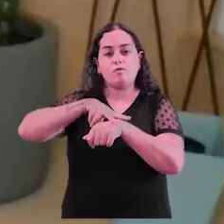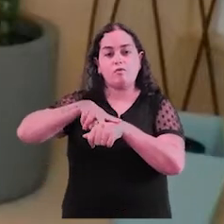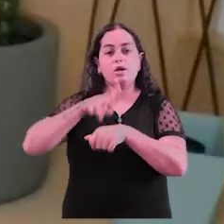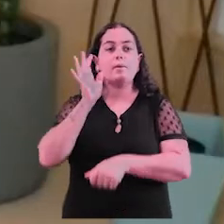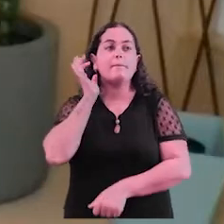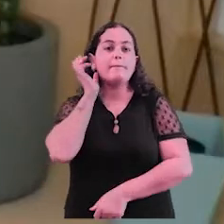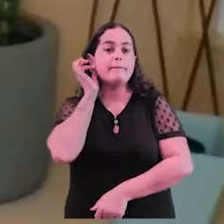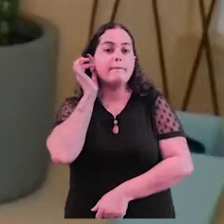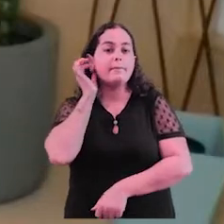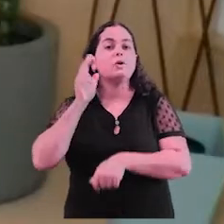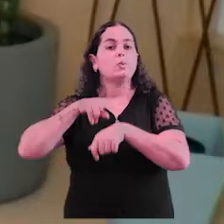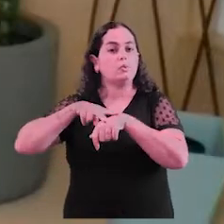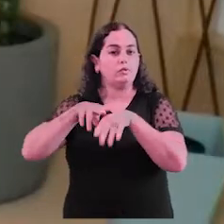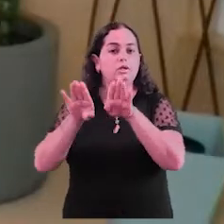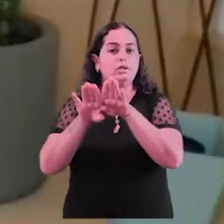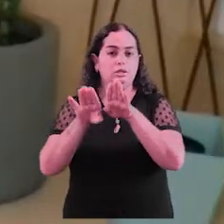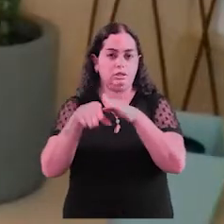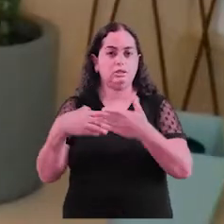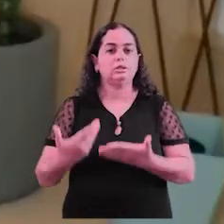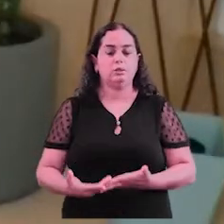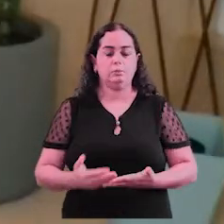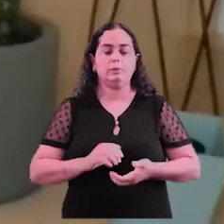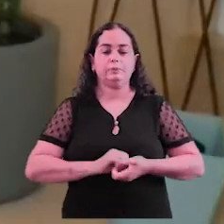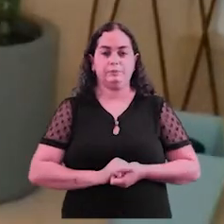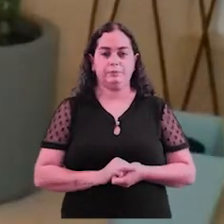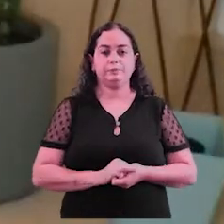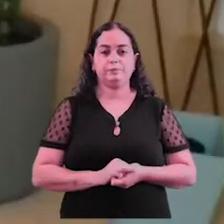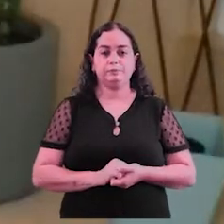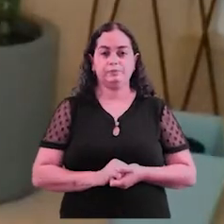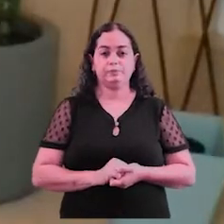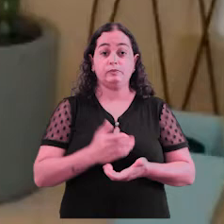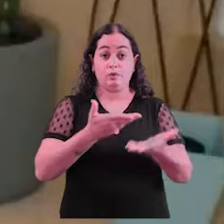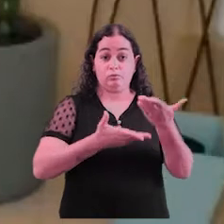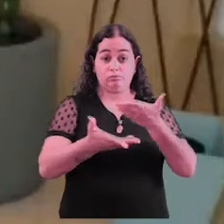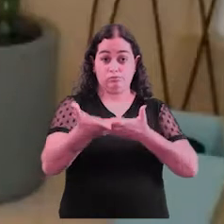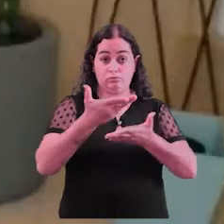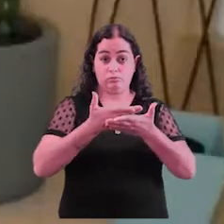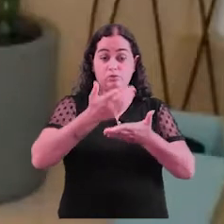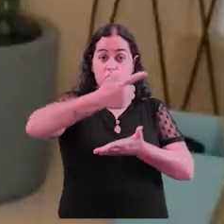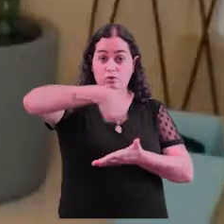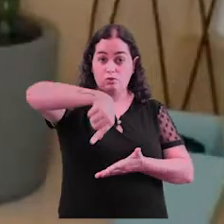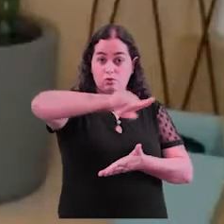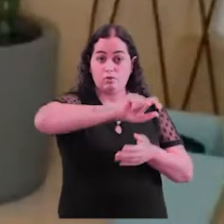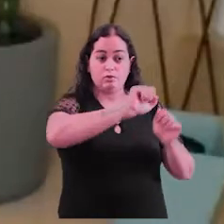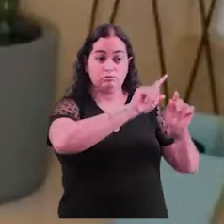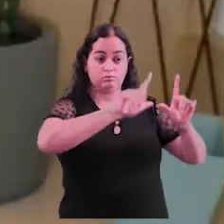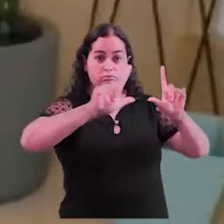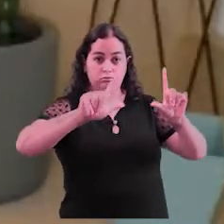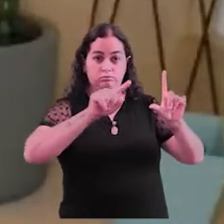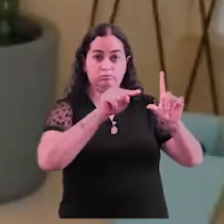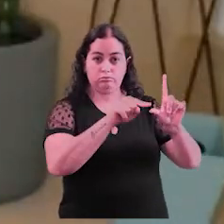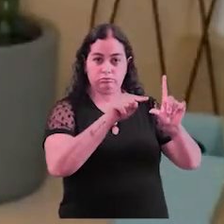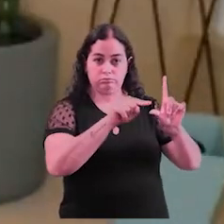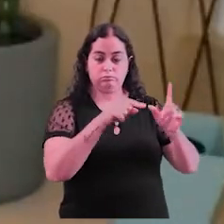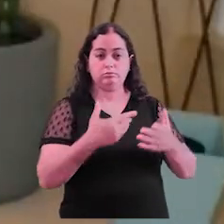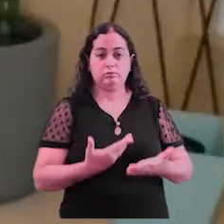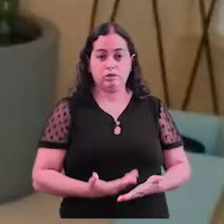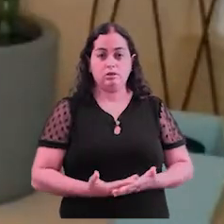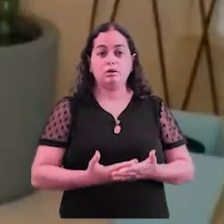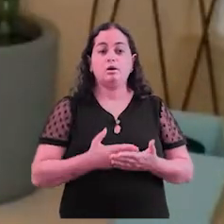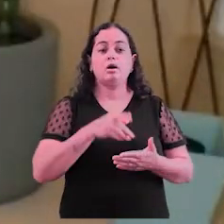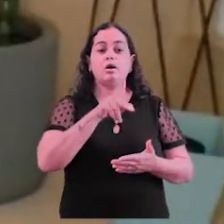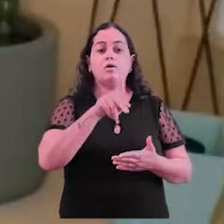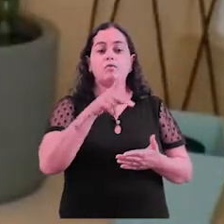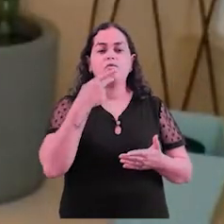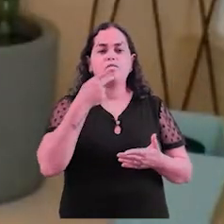e brincos verdes também, claro. Eu vou compartilhar com vocês a minha tela, eu vou